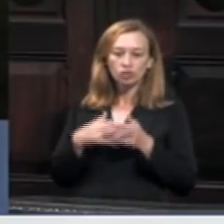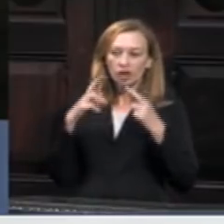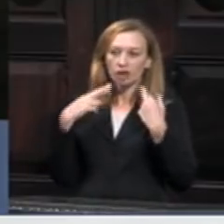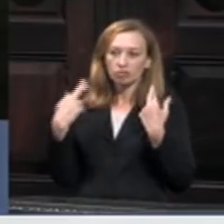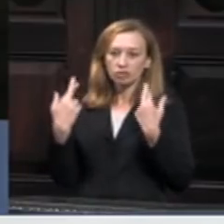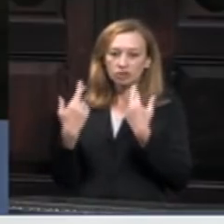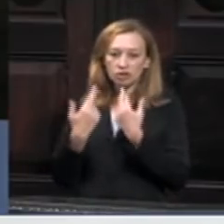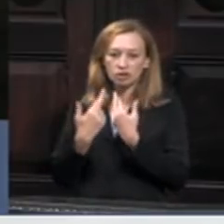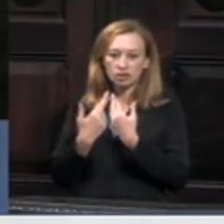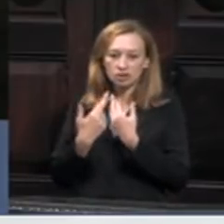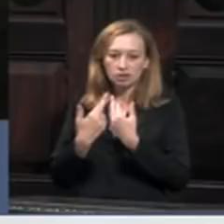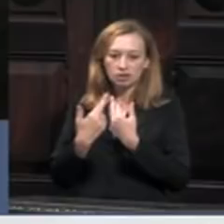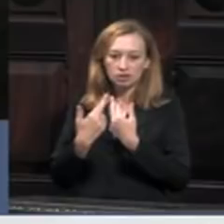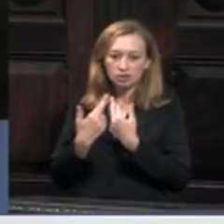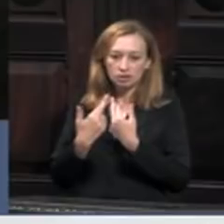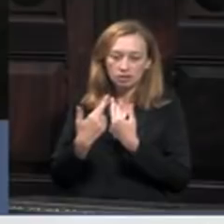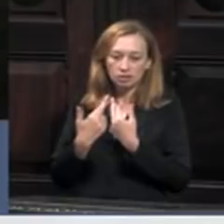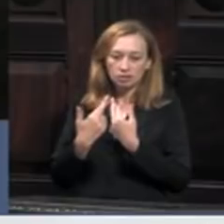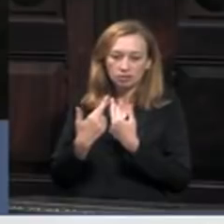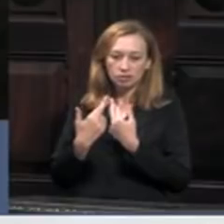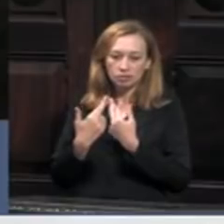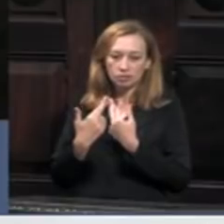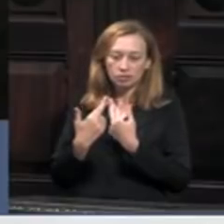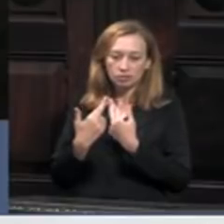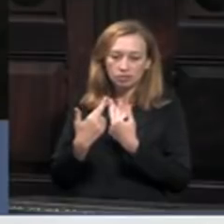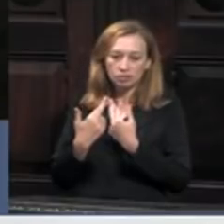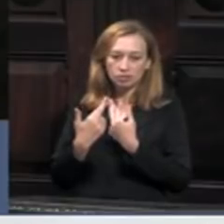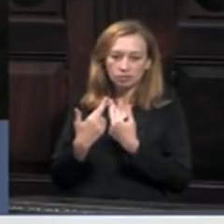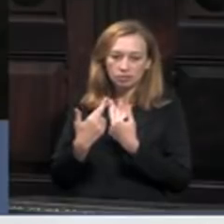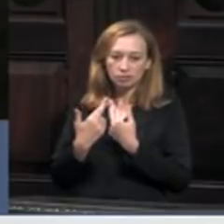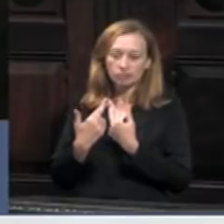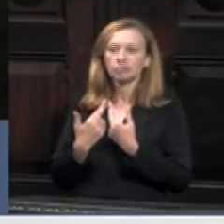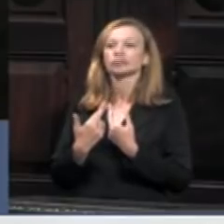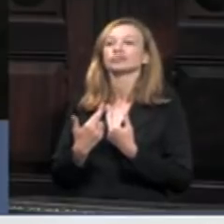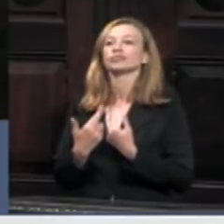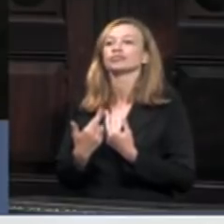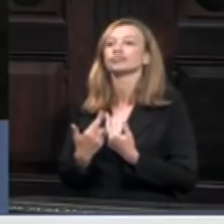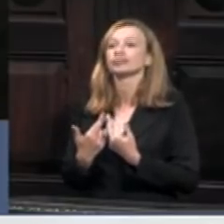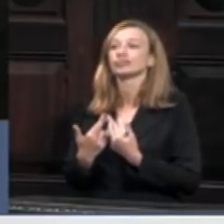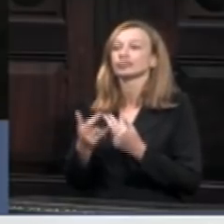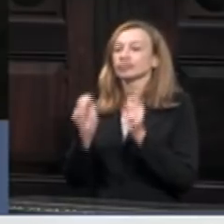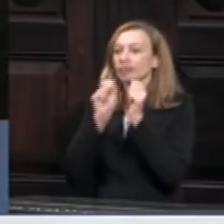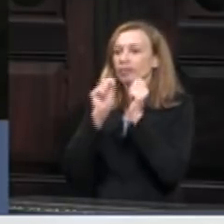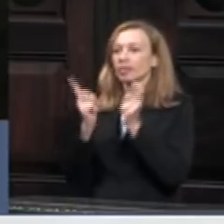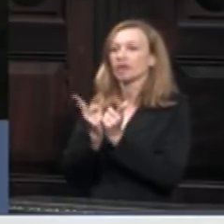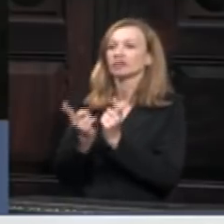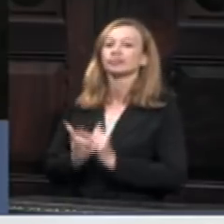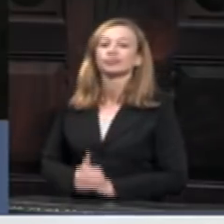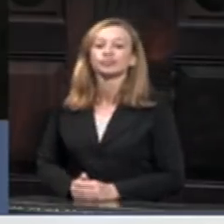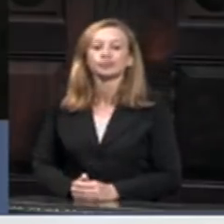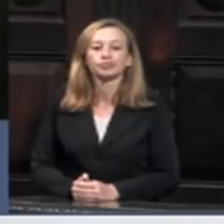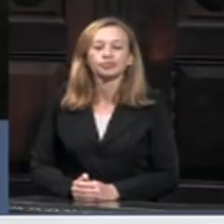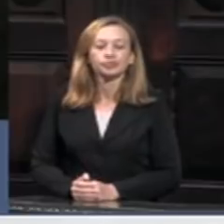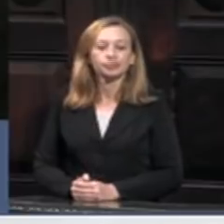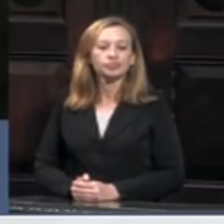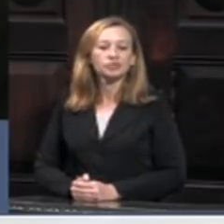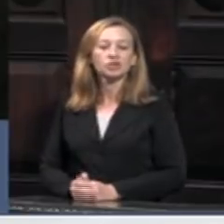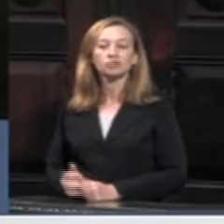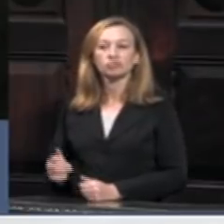sessão da legislatura. Penúltima sessão da legislatura.